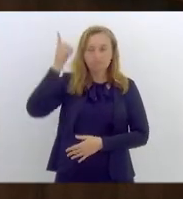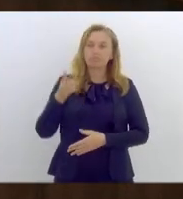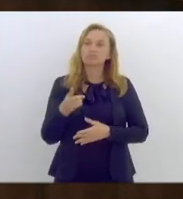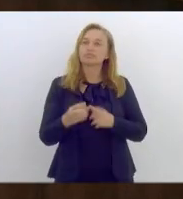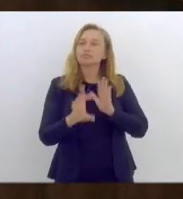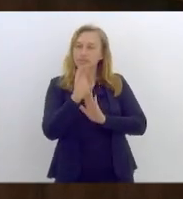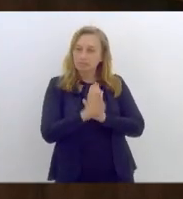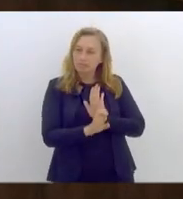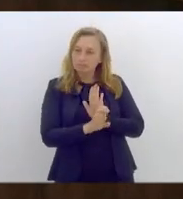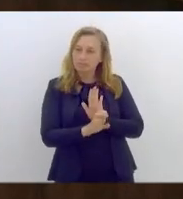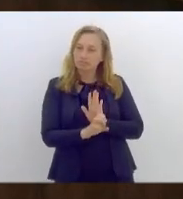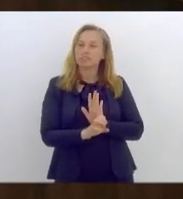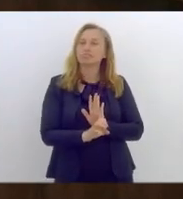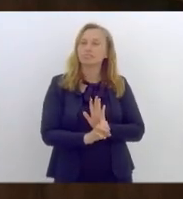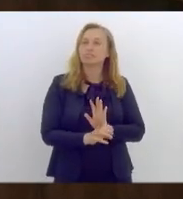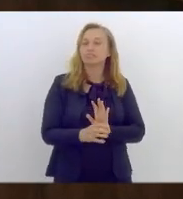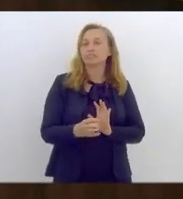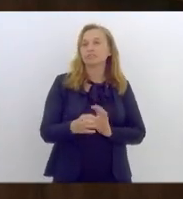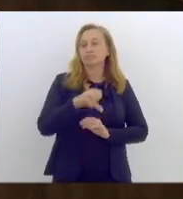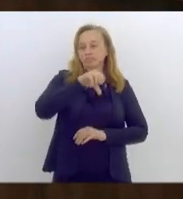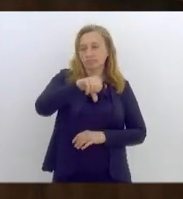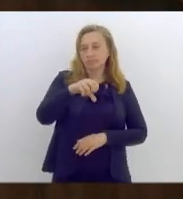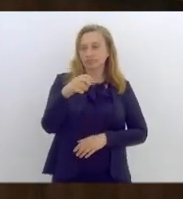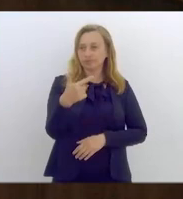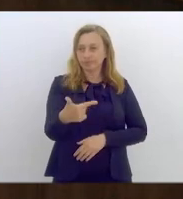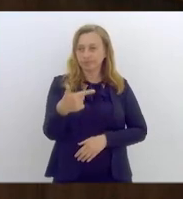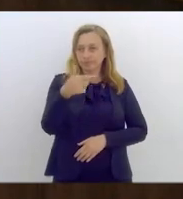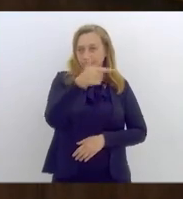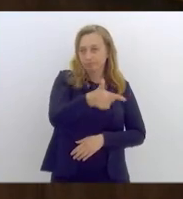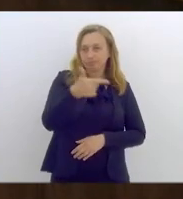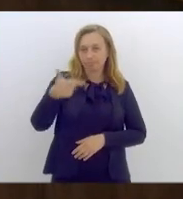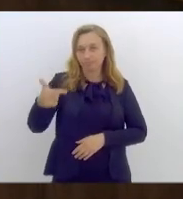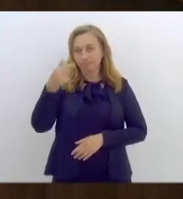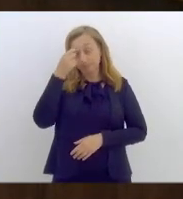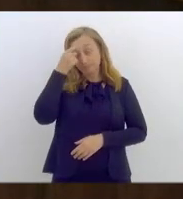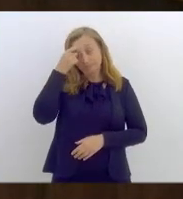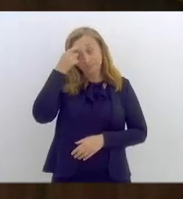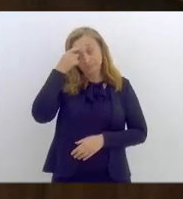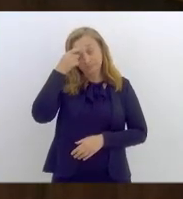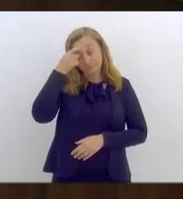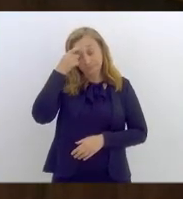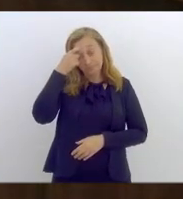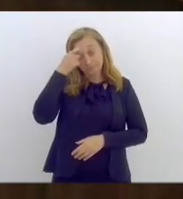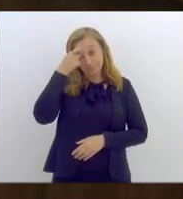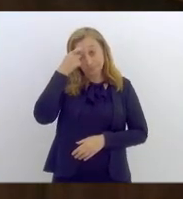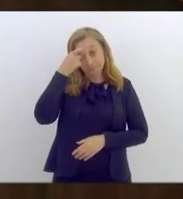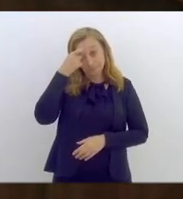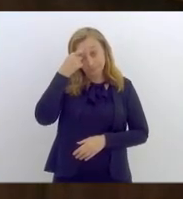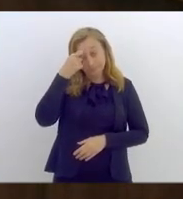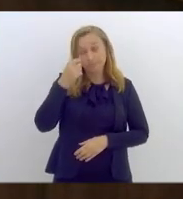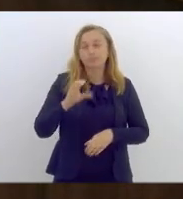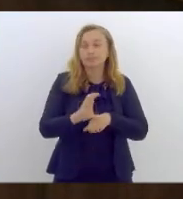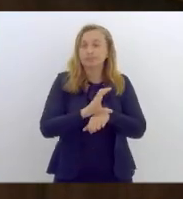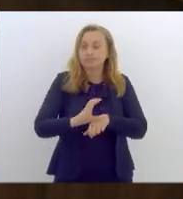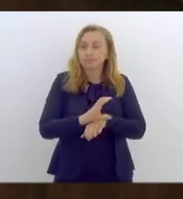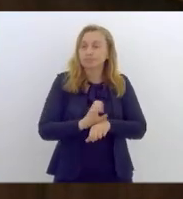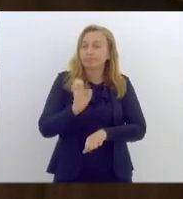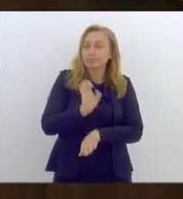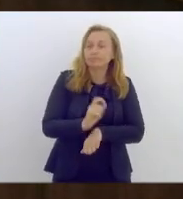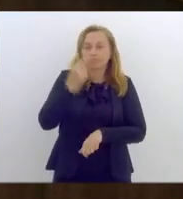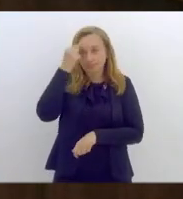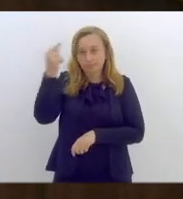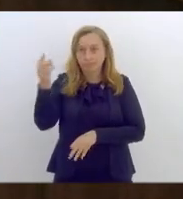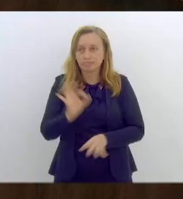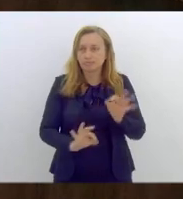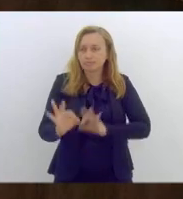por vossa excelência que a emenda constitucional 92 de 2022 que escreveu na Constituição do Estado a ideia do